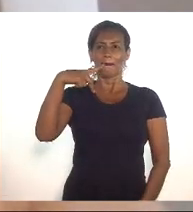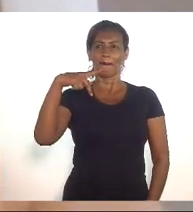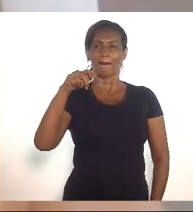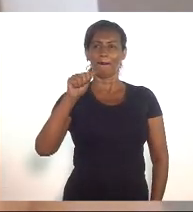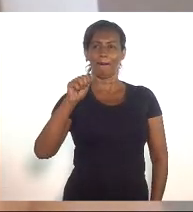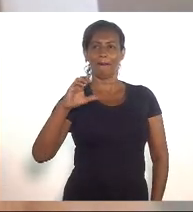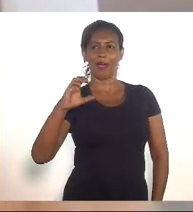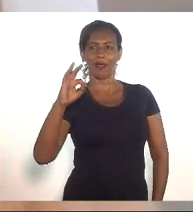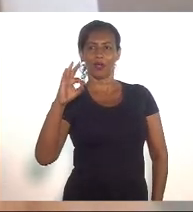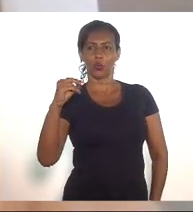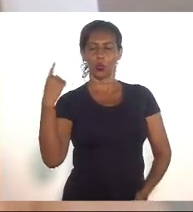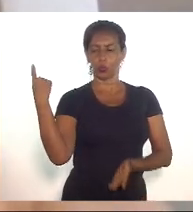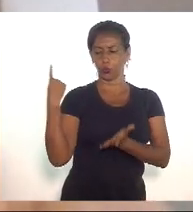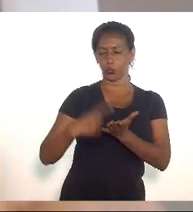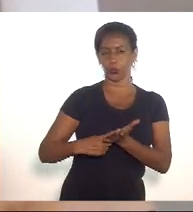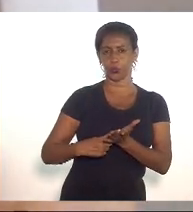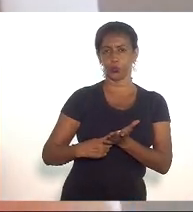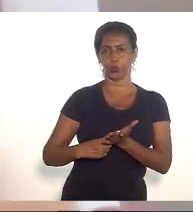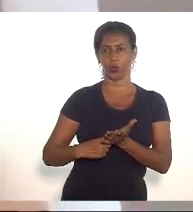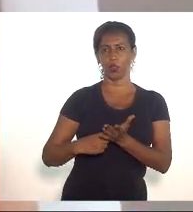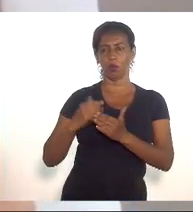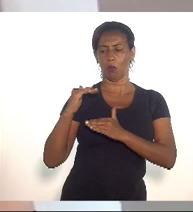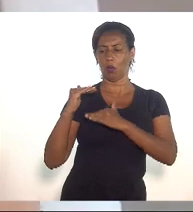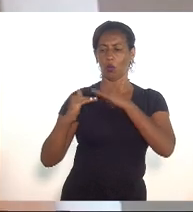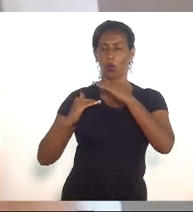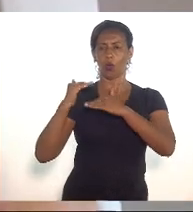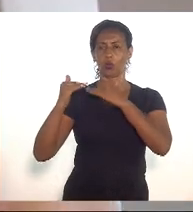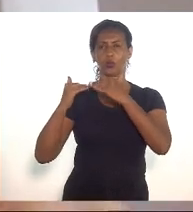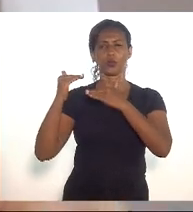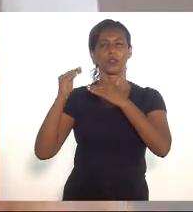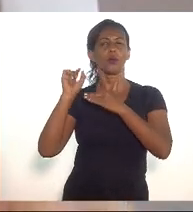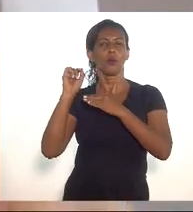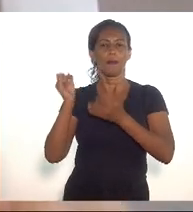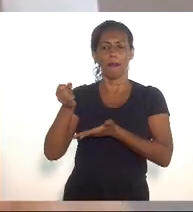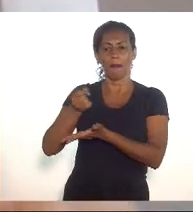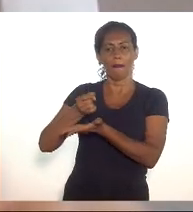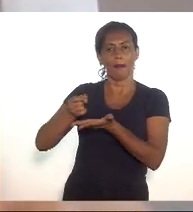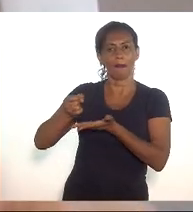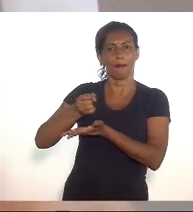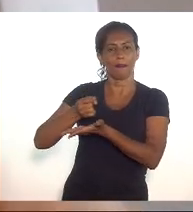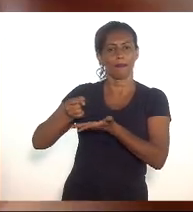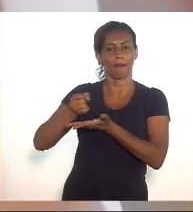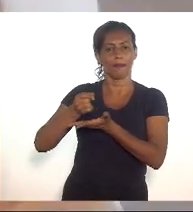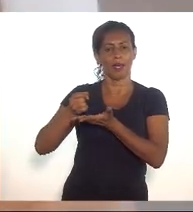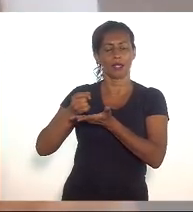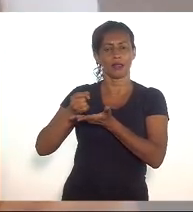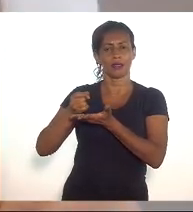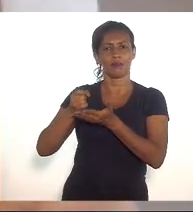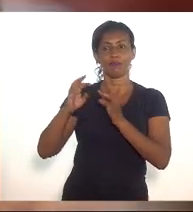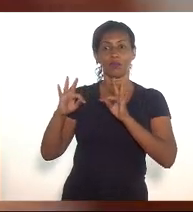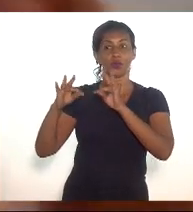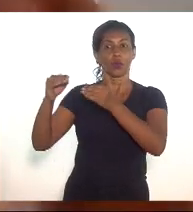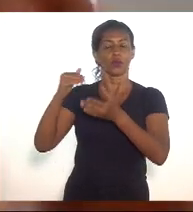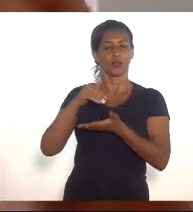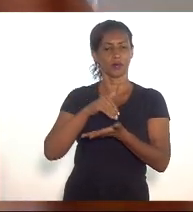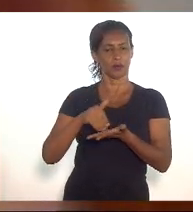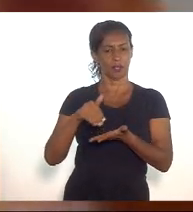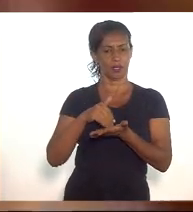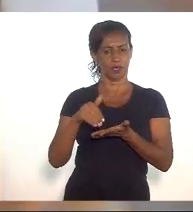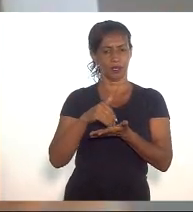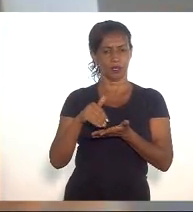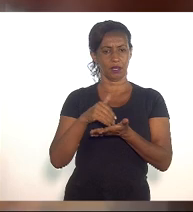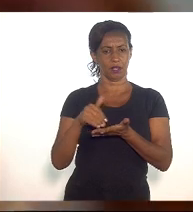é uma construção de uma base em todas as secretarias,